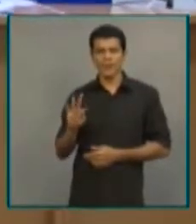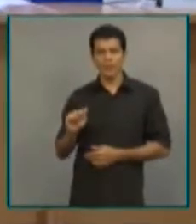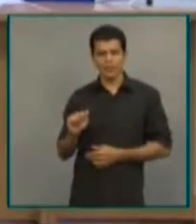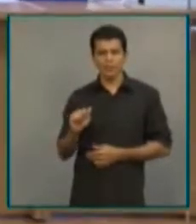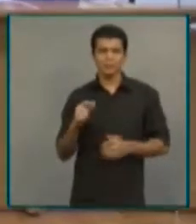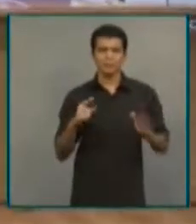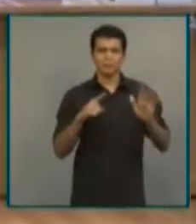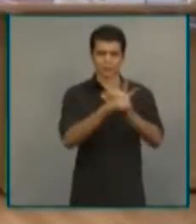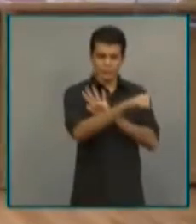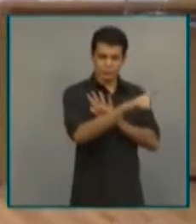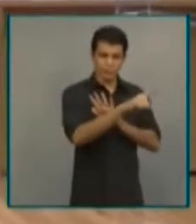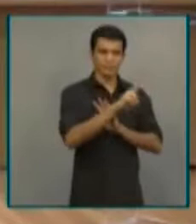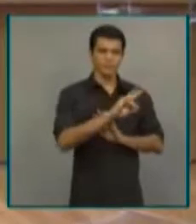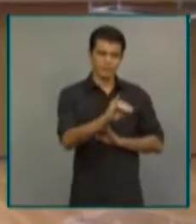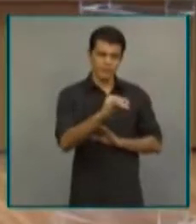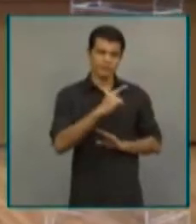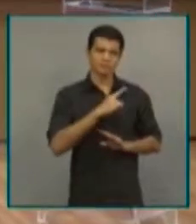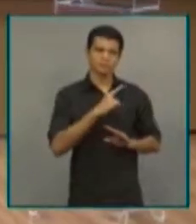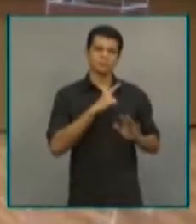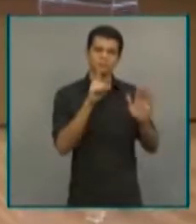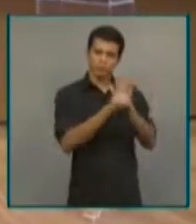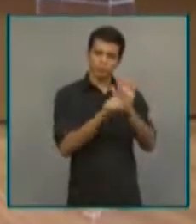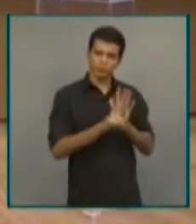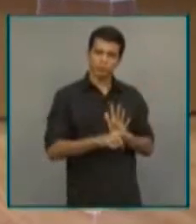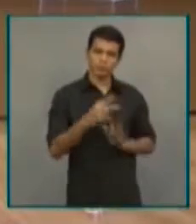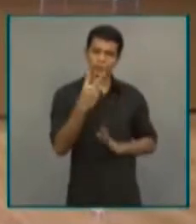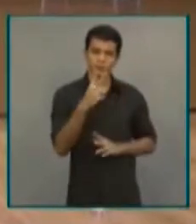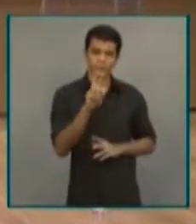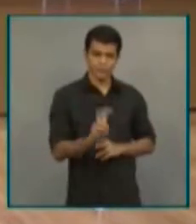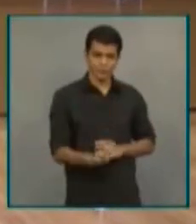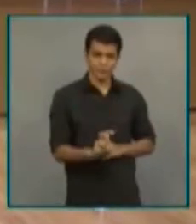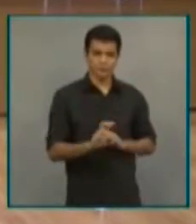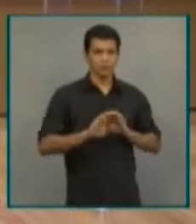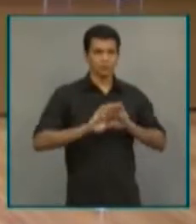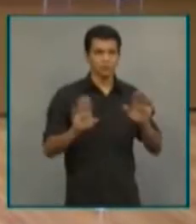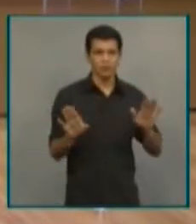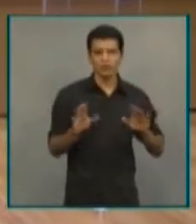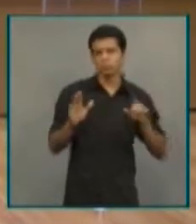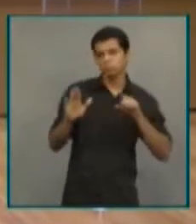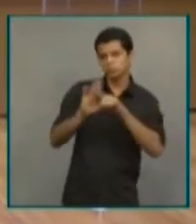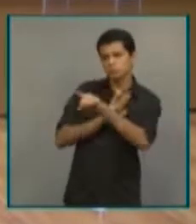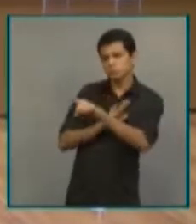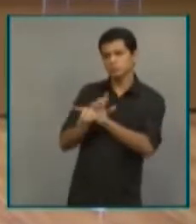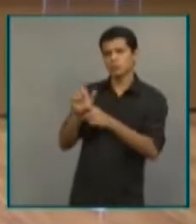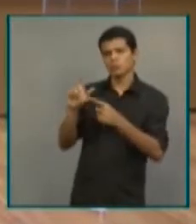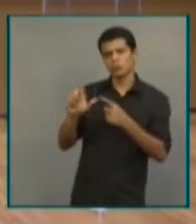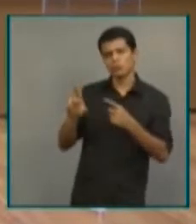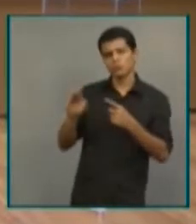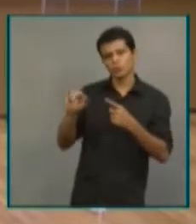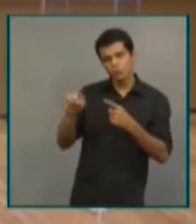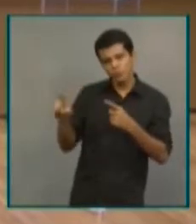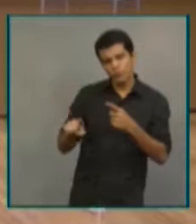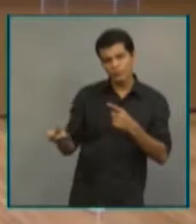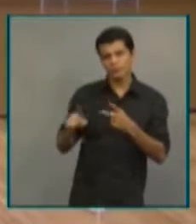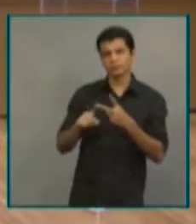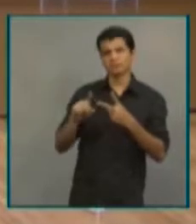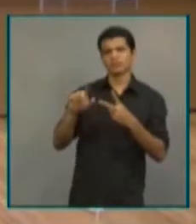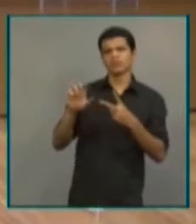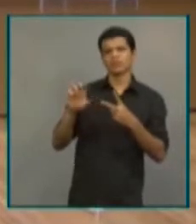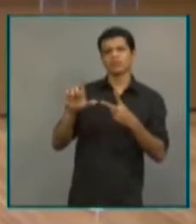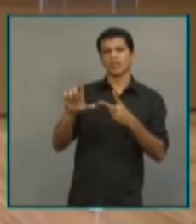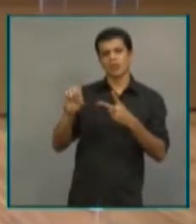Candidata Regina Jansen já respondeu duas vezes, portanto, só poderá ser ao candidato Luiz Antônio ou ao candidato Arinaldo Dantas.